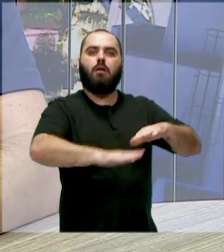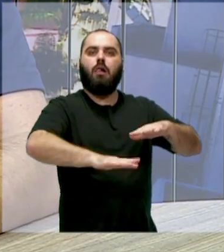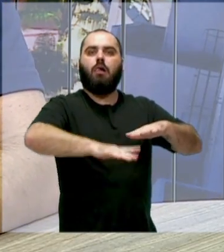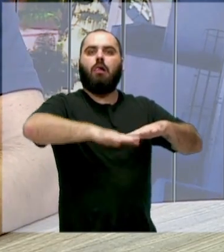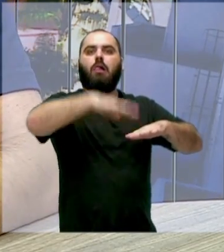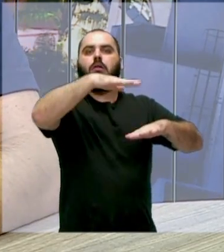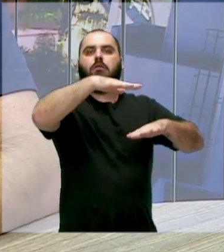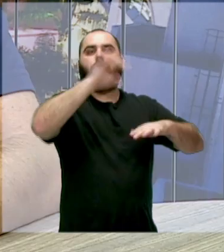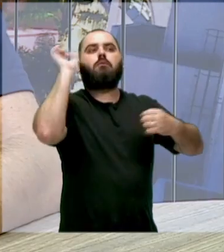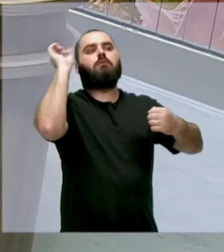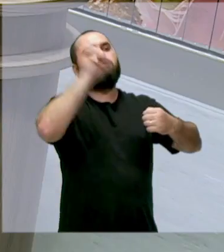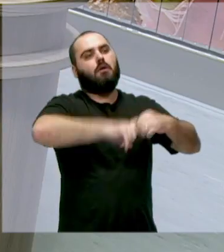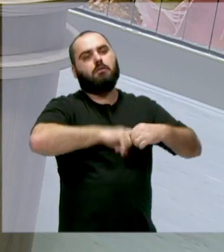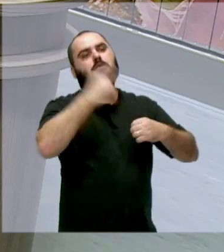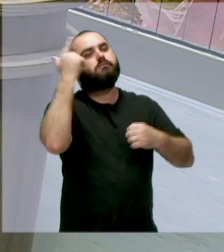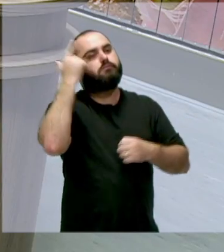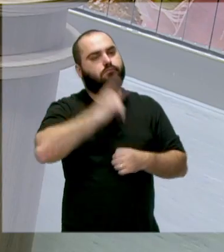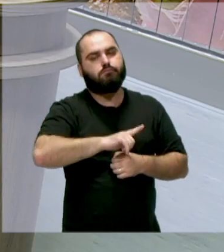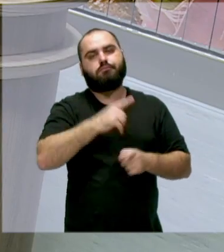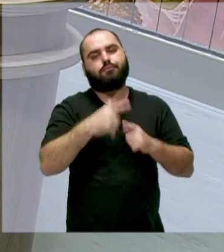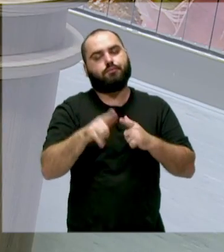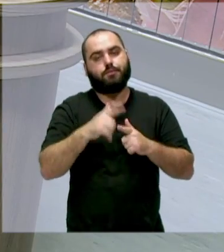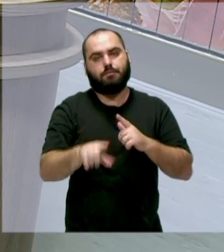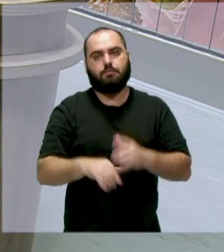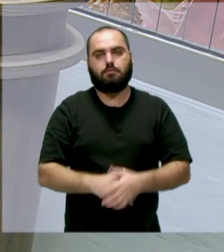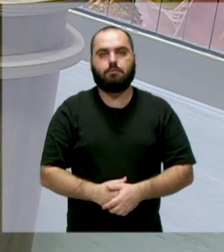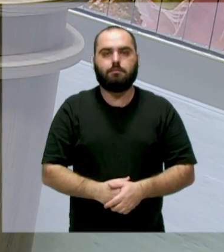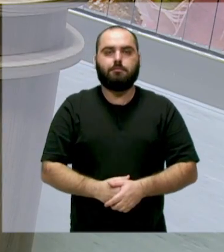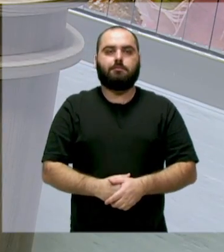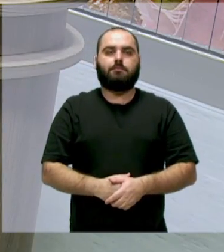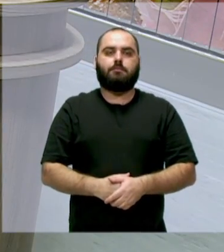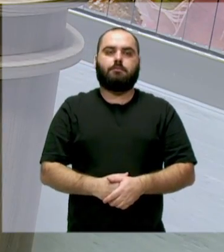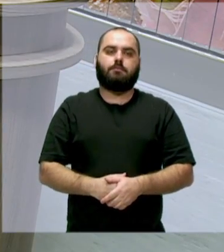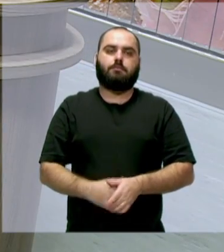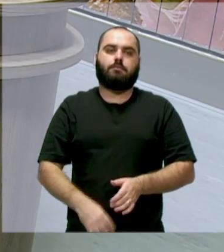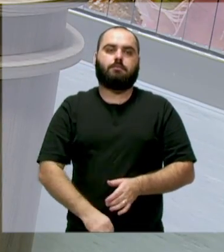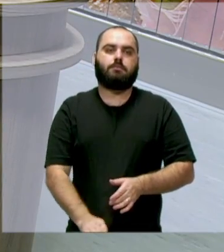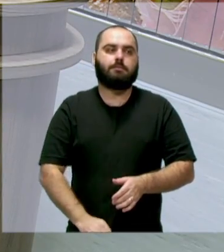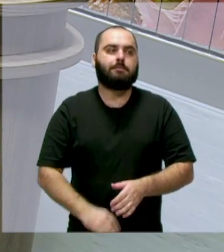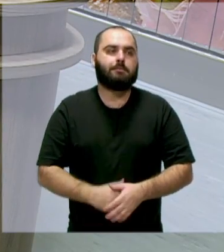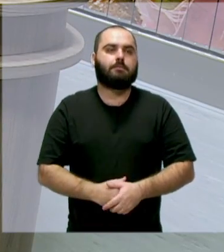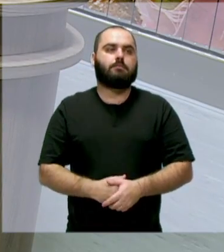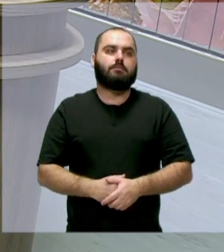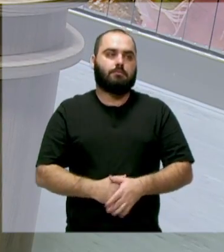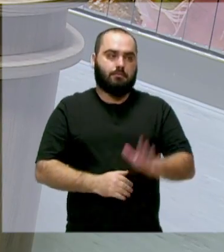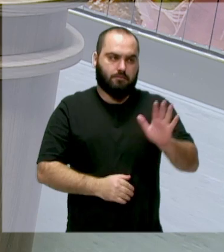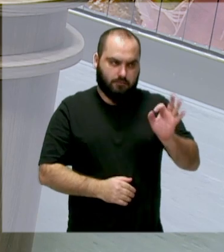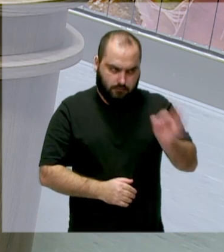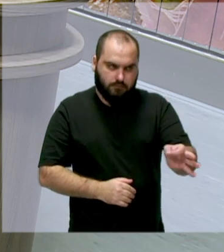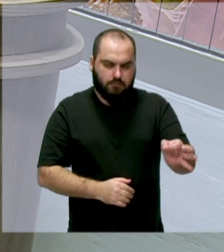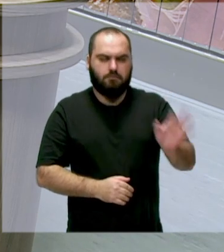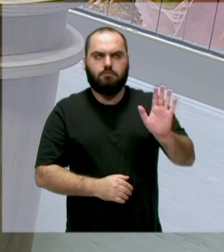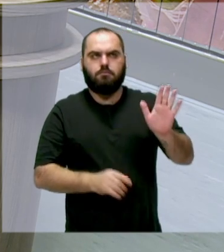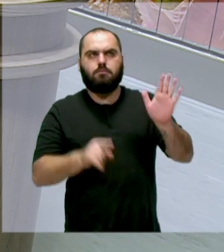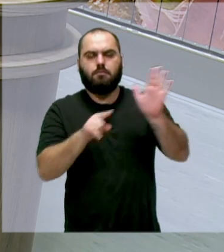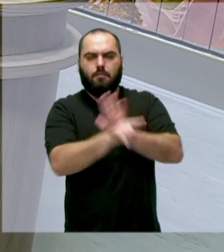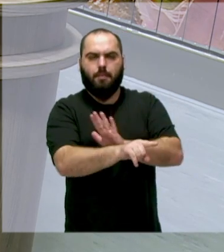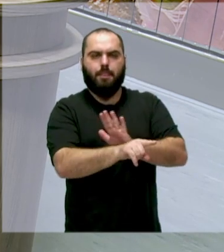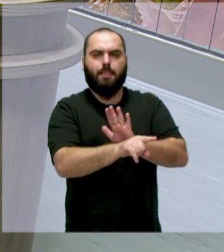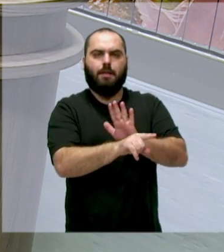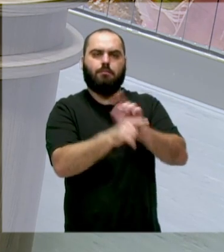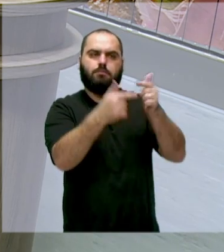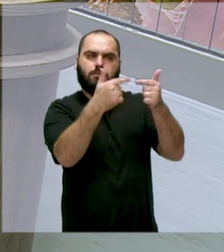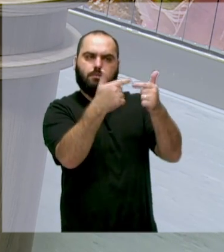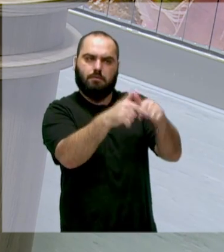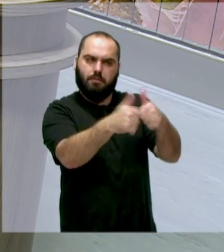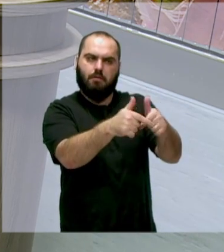você novamente. E agora sim, em termos de ações